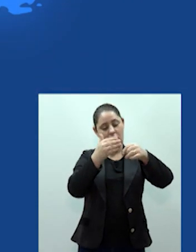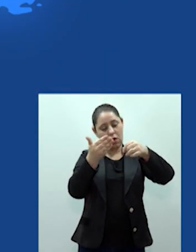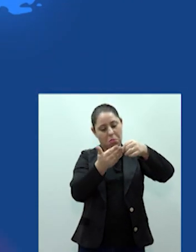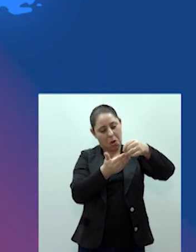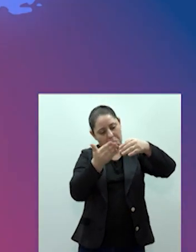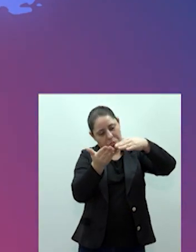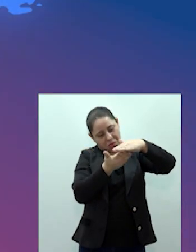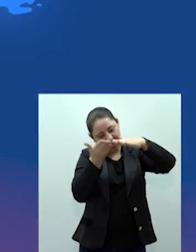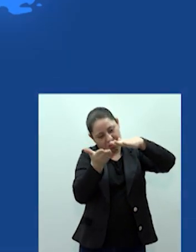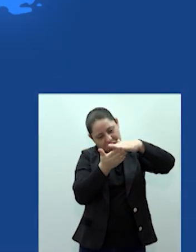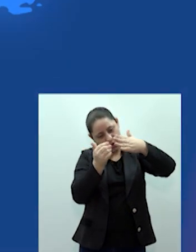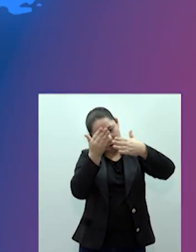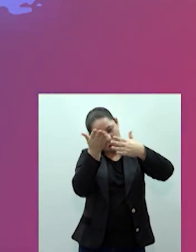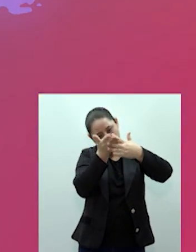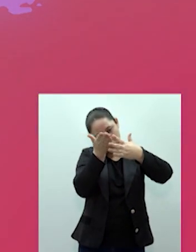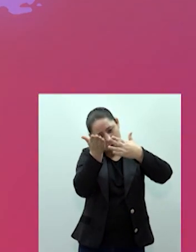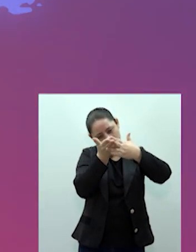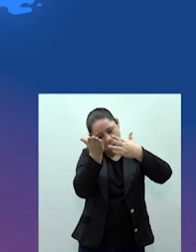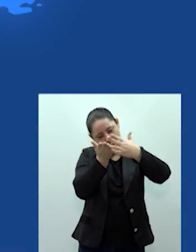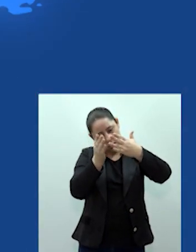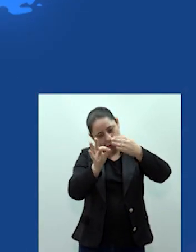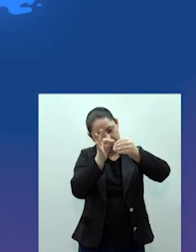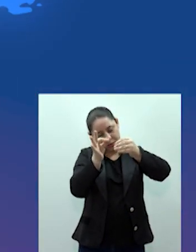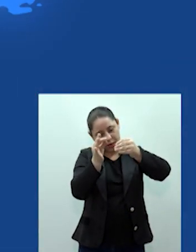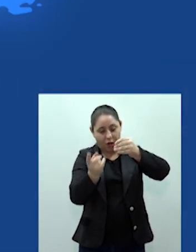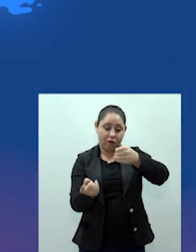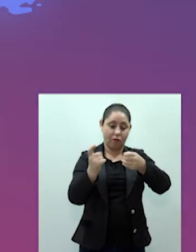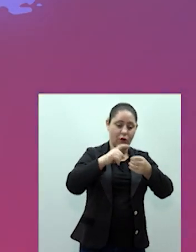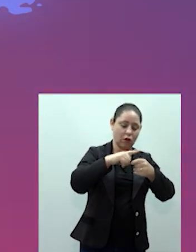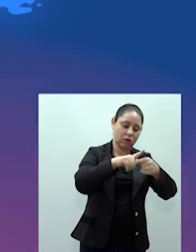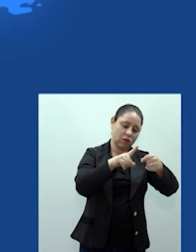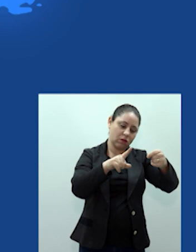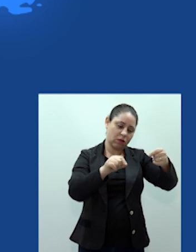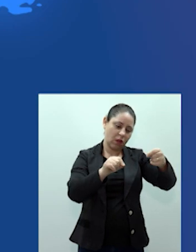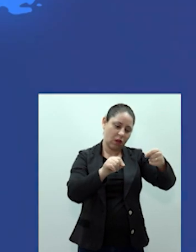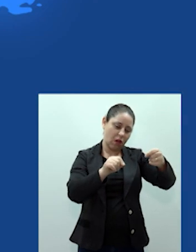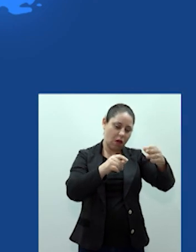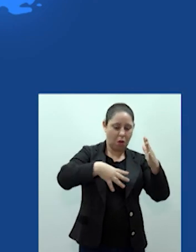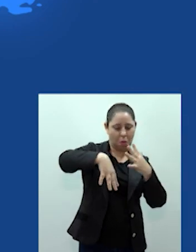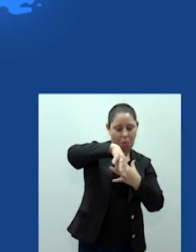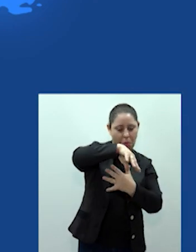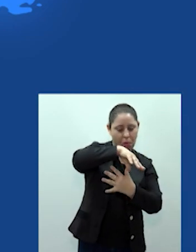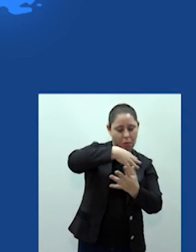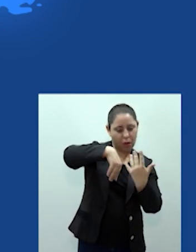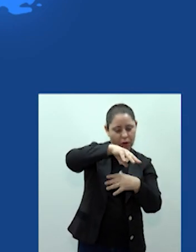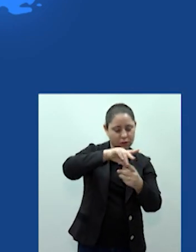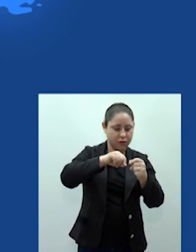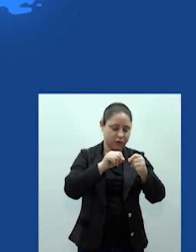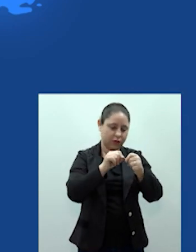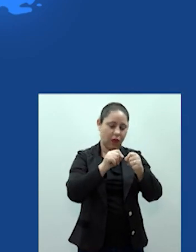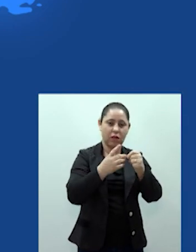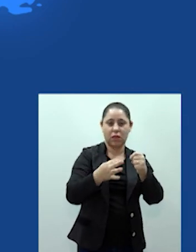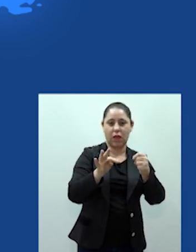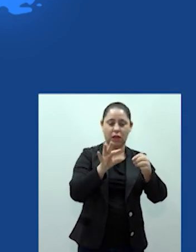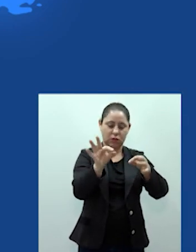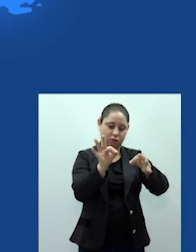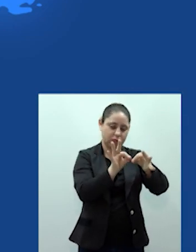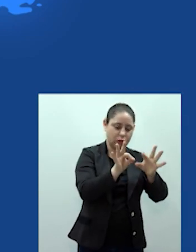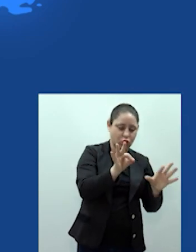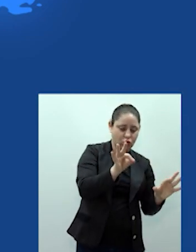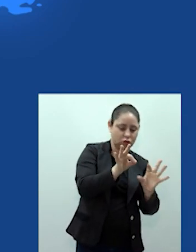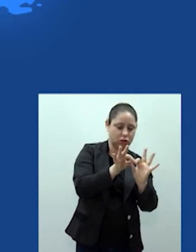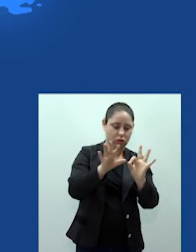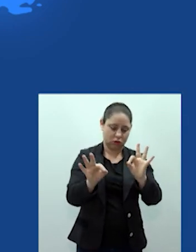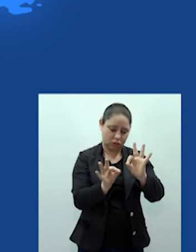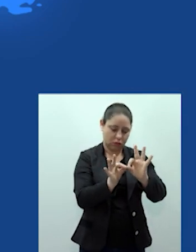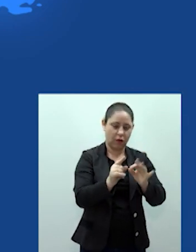em camadas. Aí, quando eu voltei para a folha seca, eu voltei misturando as técnicas, então comecei a bordar na folha seca e depois